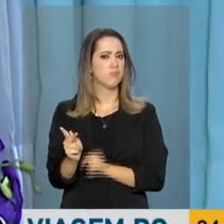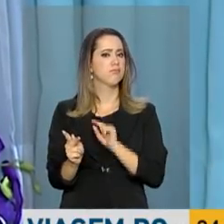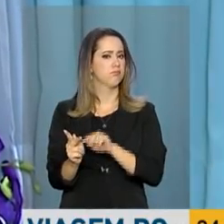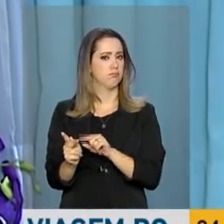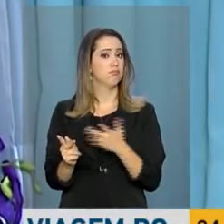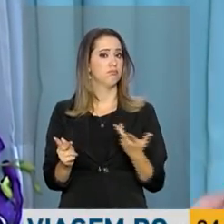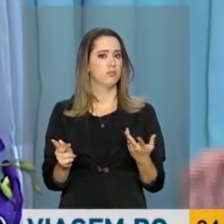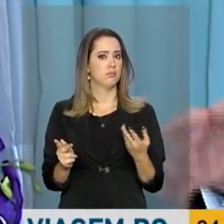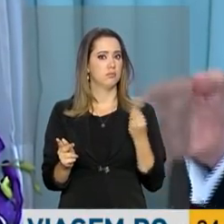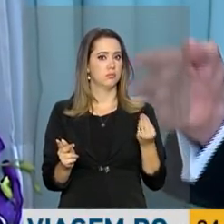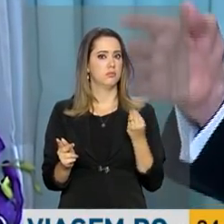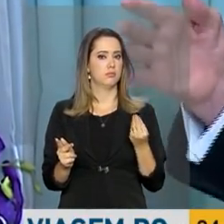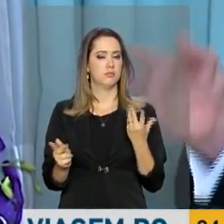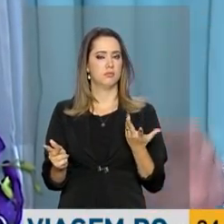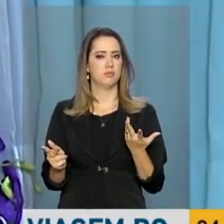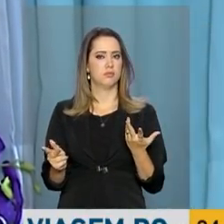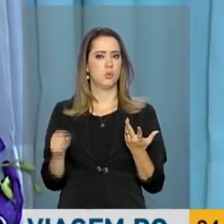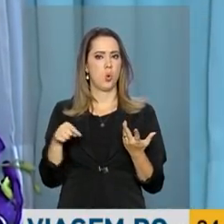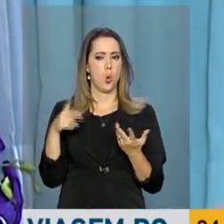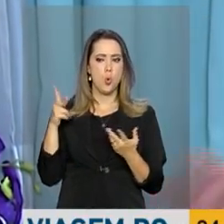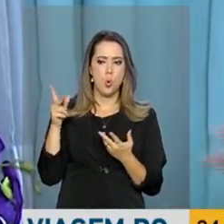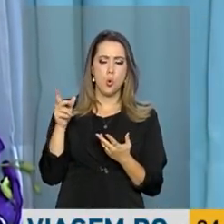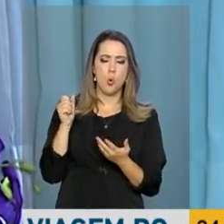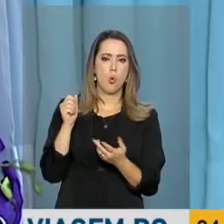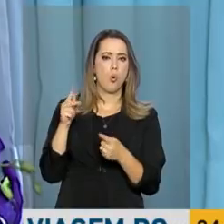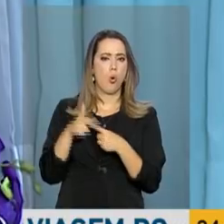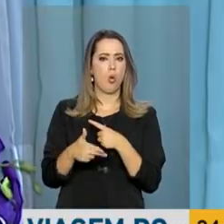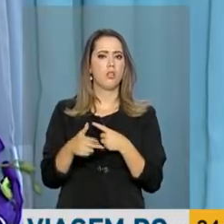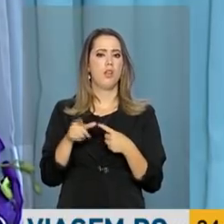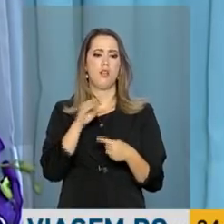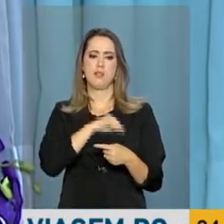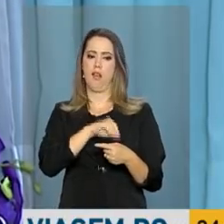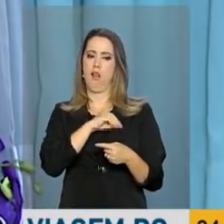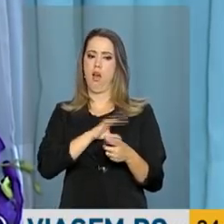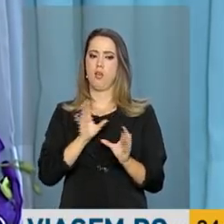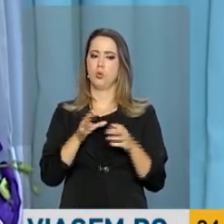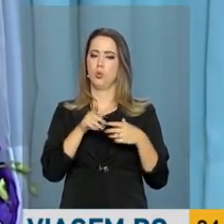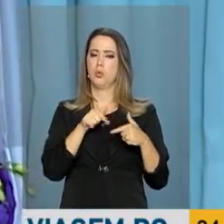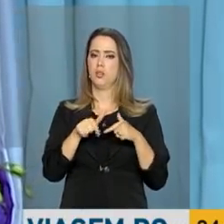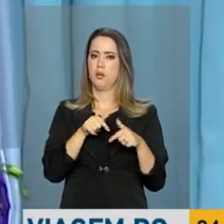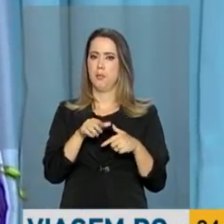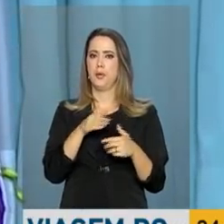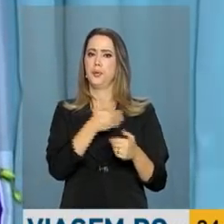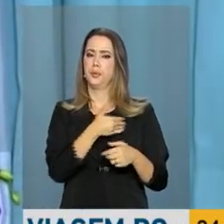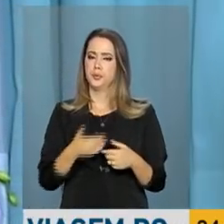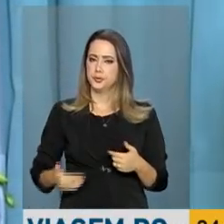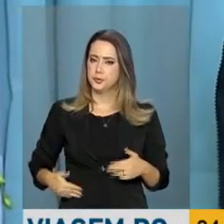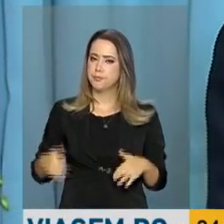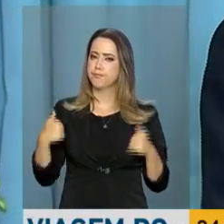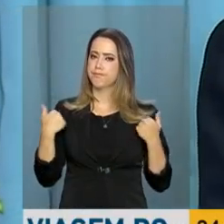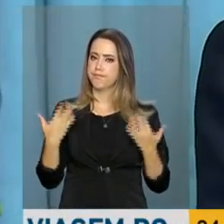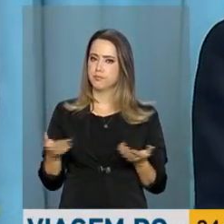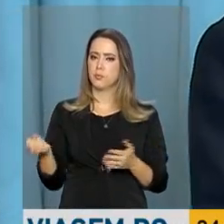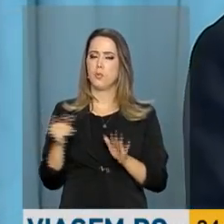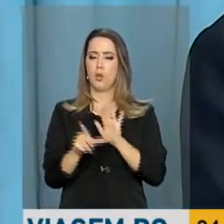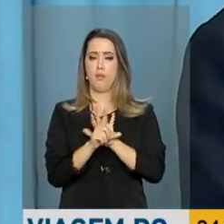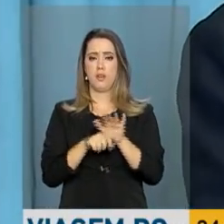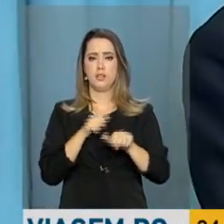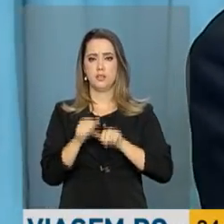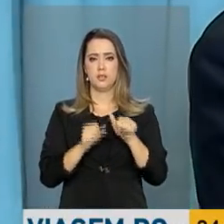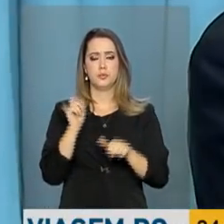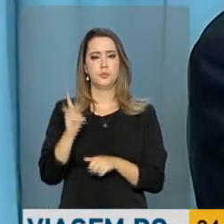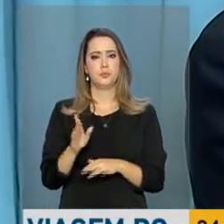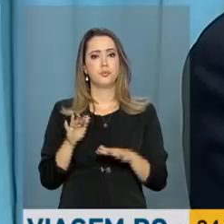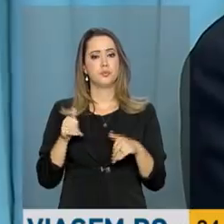de aposentados, cortar vencimentos de servidores públicos. Portanto, ao realizarmos a reforma da Previdência,